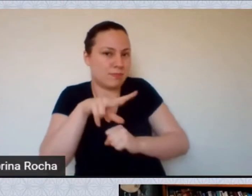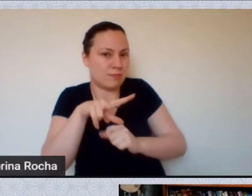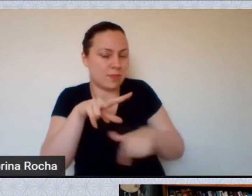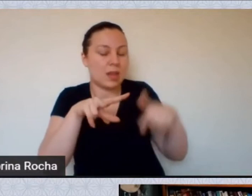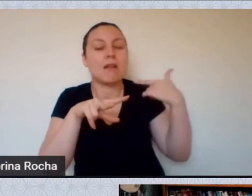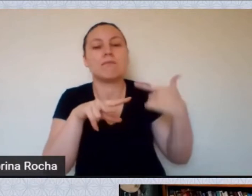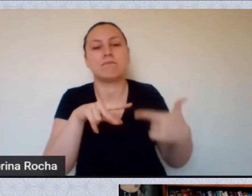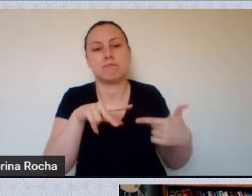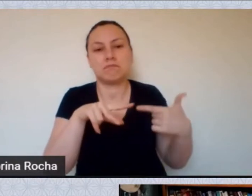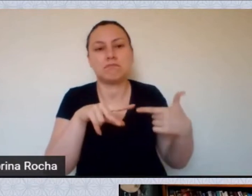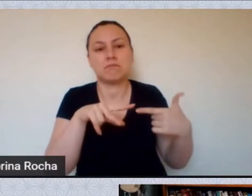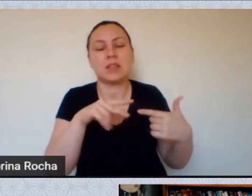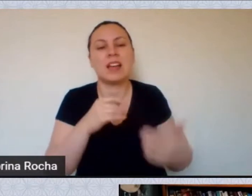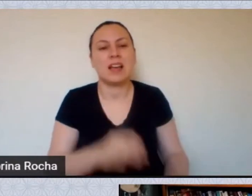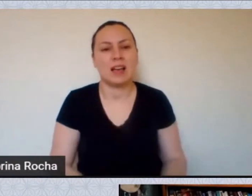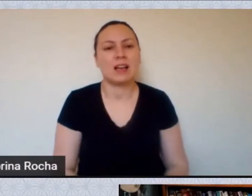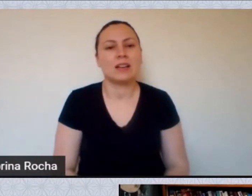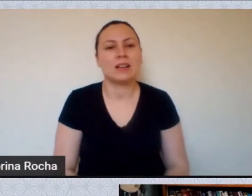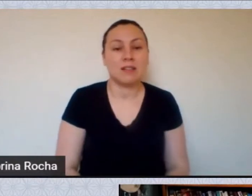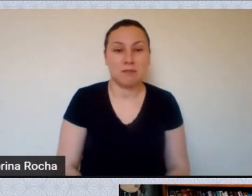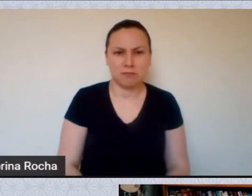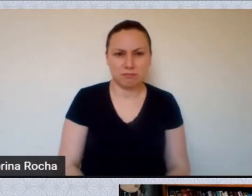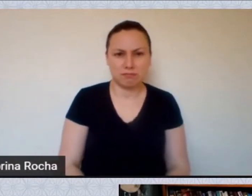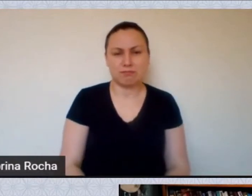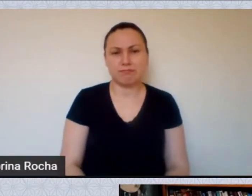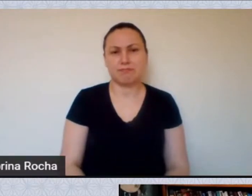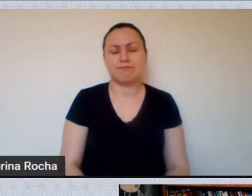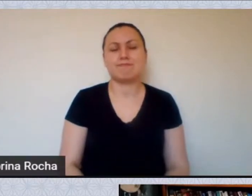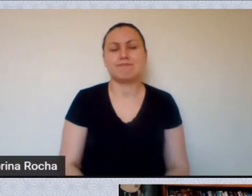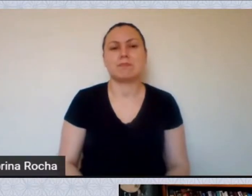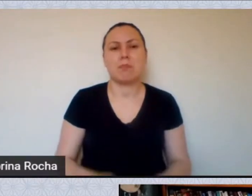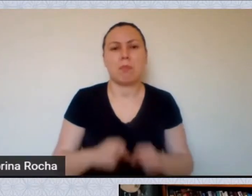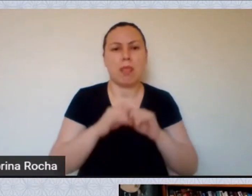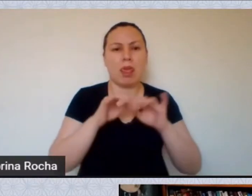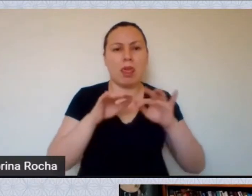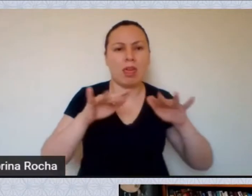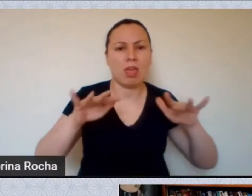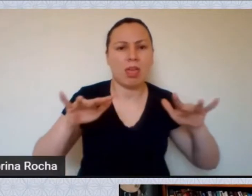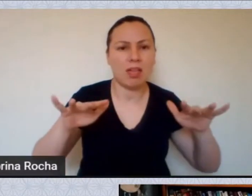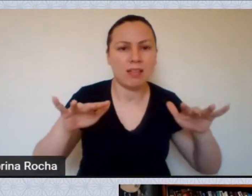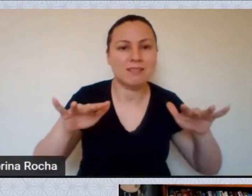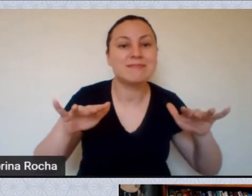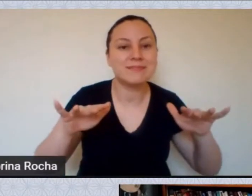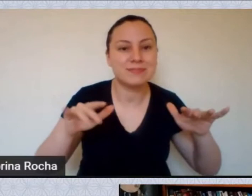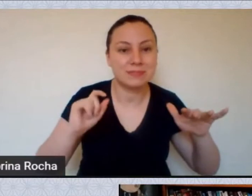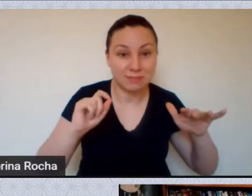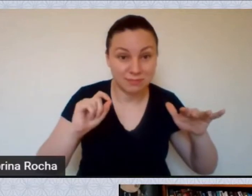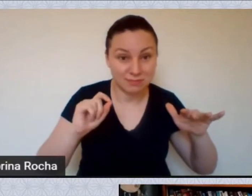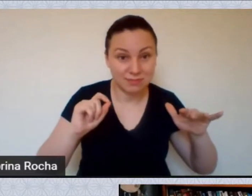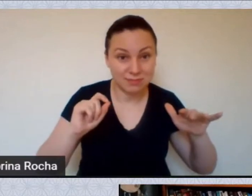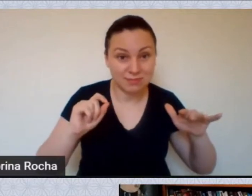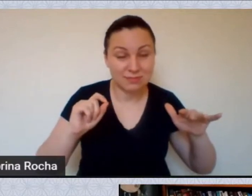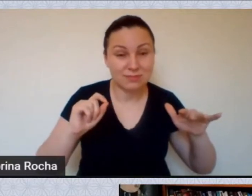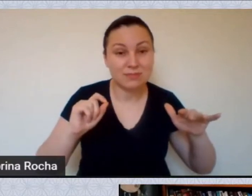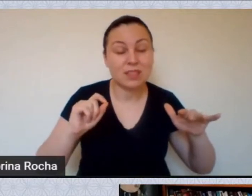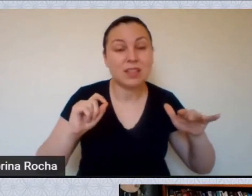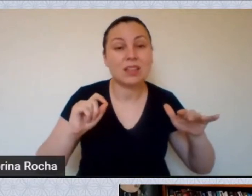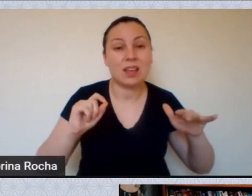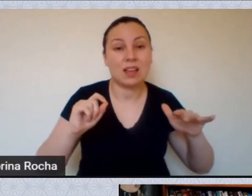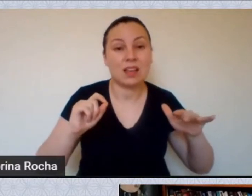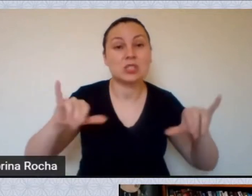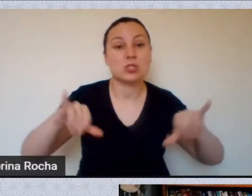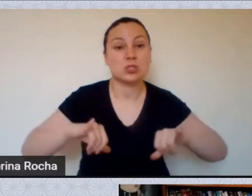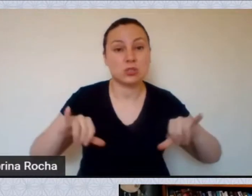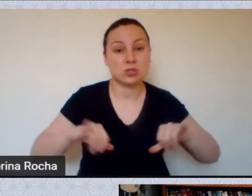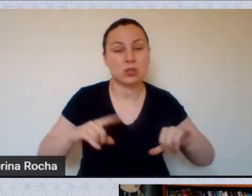eficiência para o vírus, né? Incrível de transmissão. E quem paga o preço somos nós, que nos achamos donos do